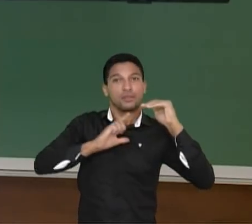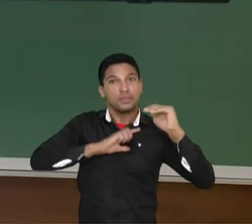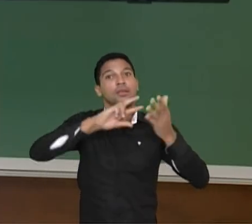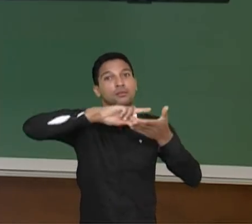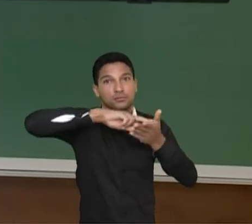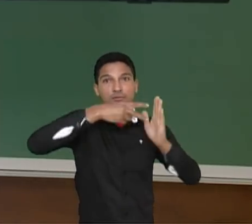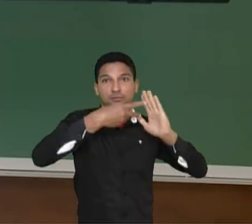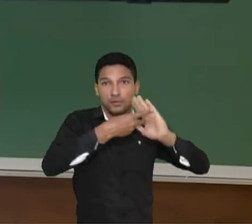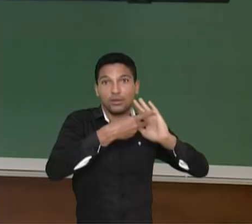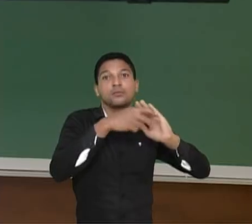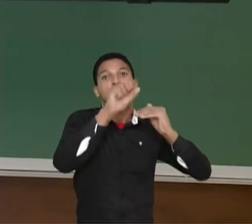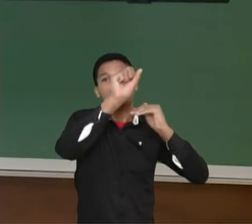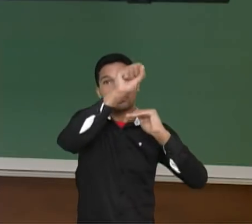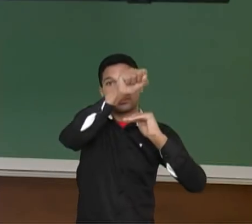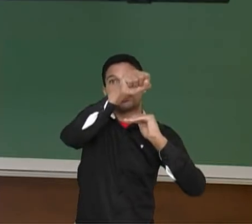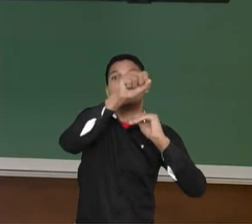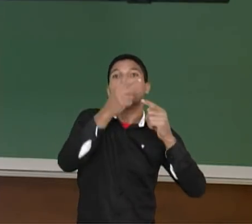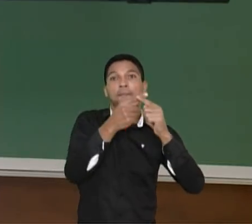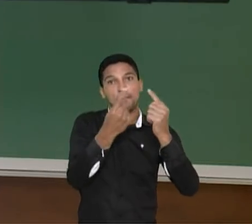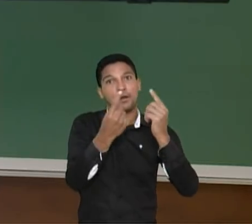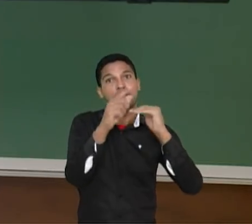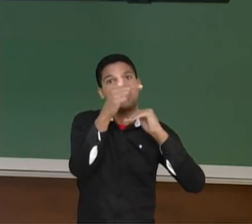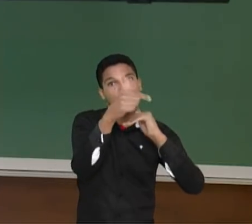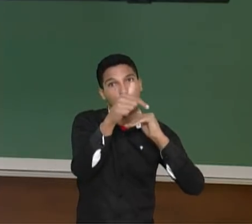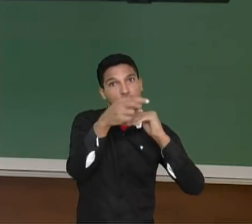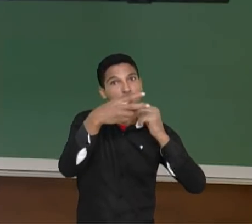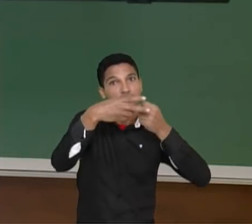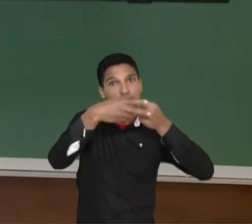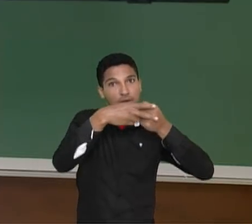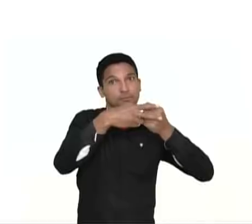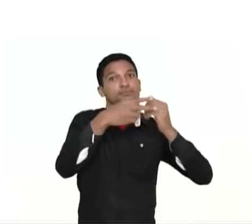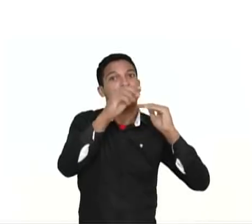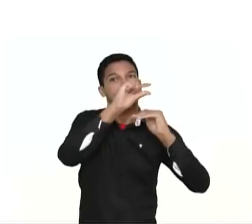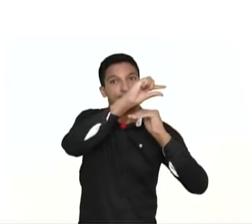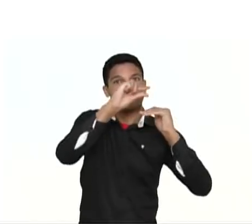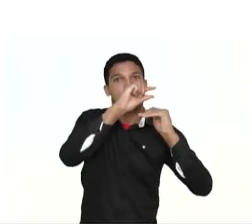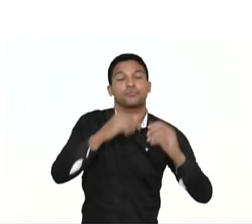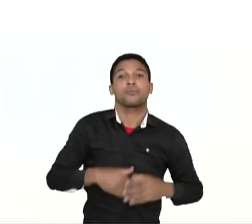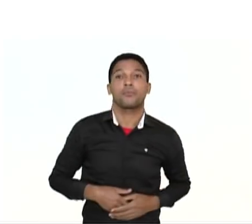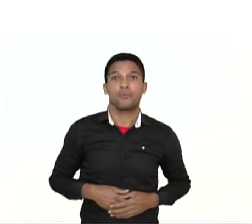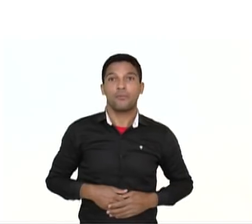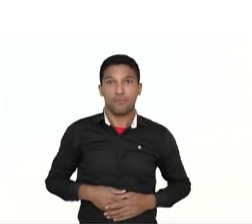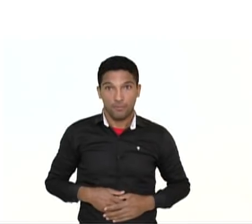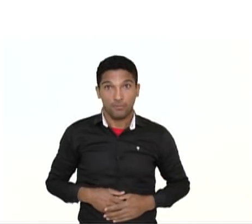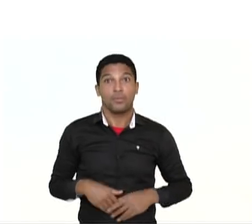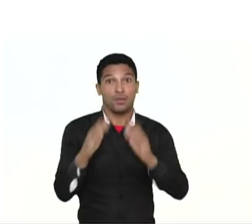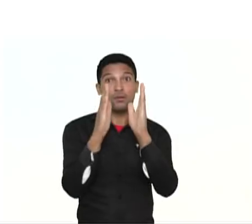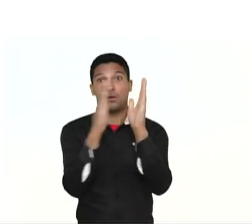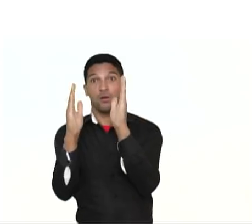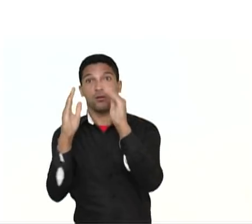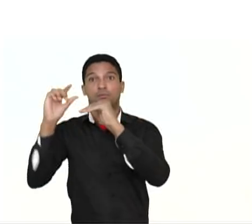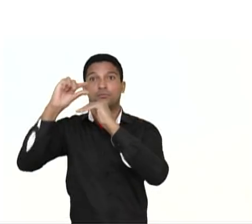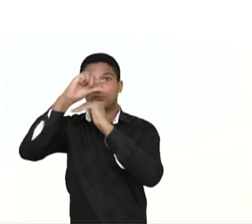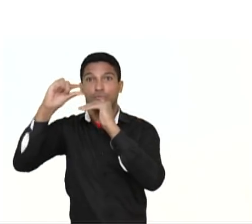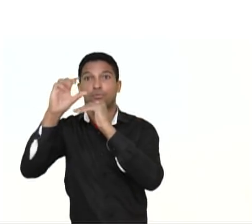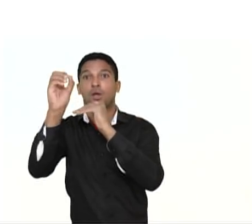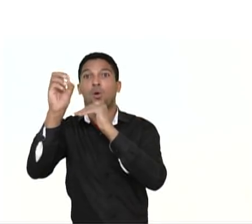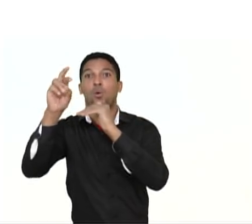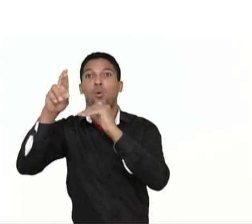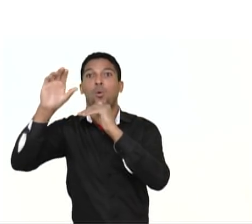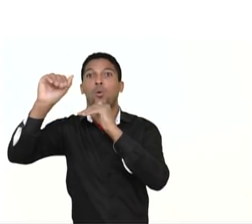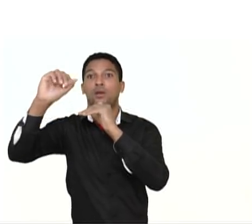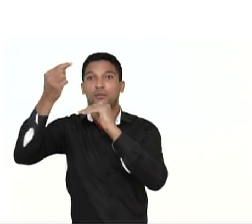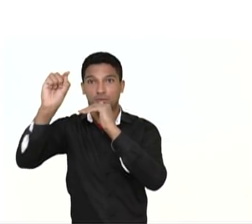vamos acompanhar aqui o conceito de oração. Oração é toda frase que possui verbo. E,